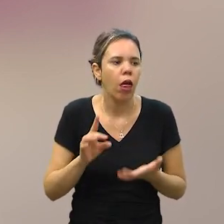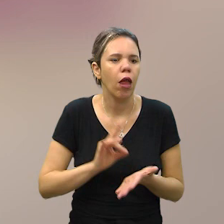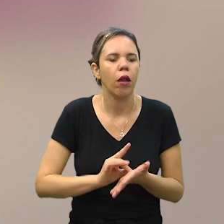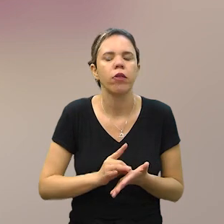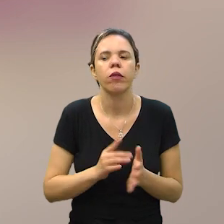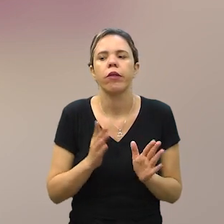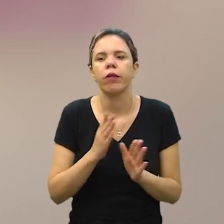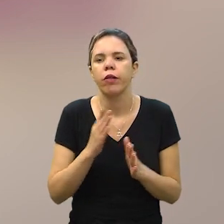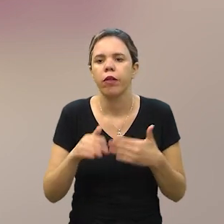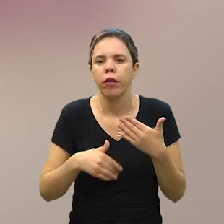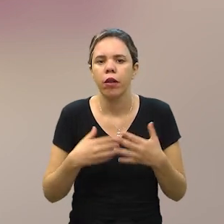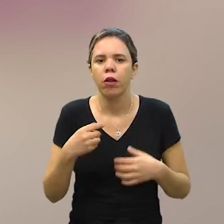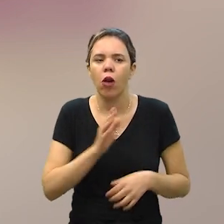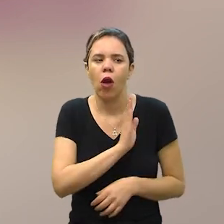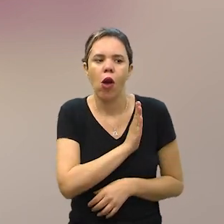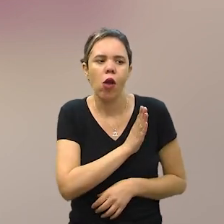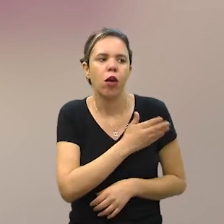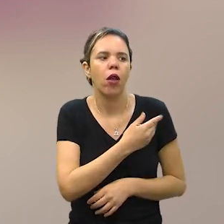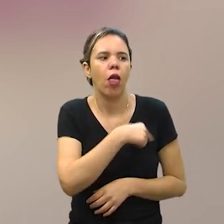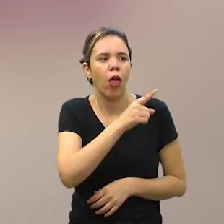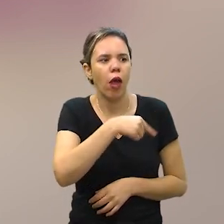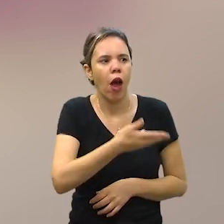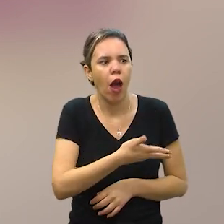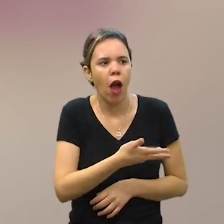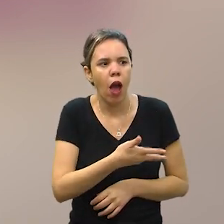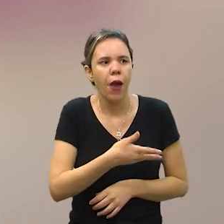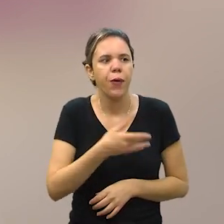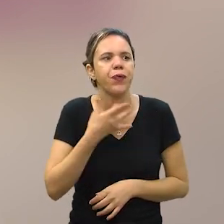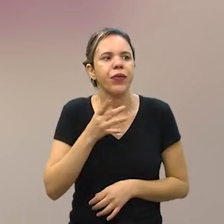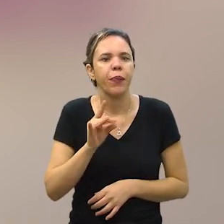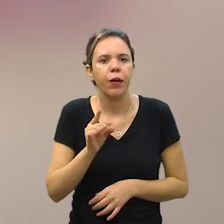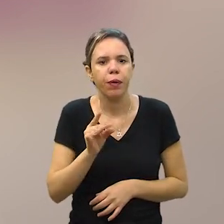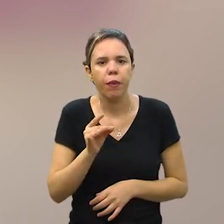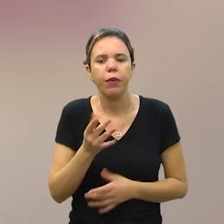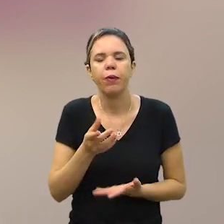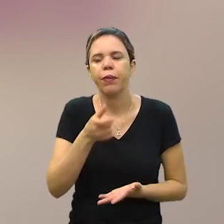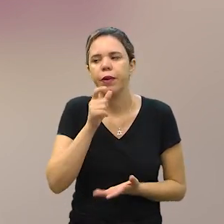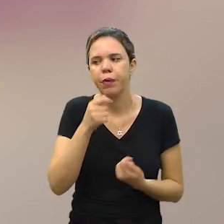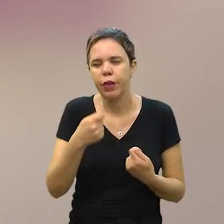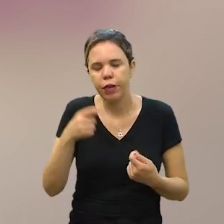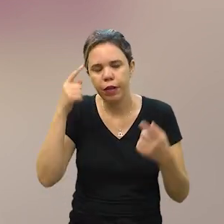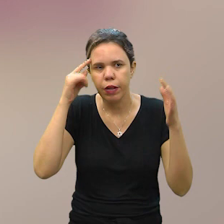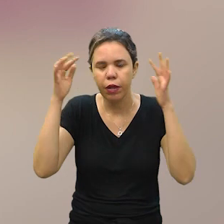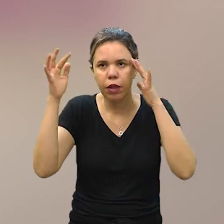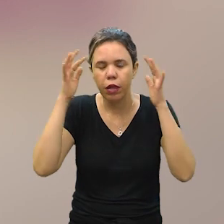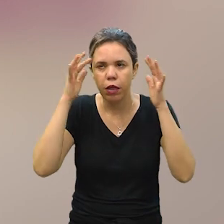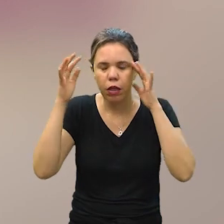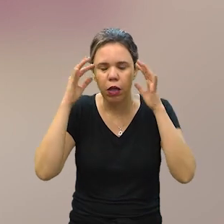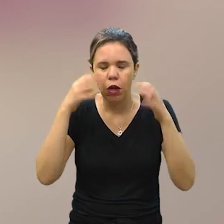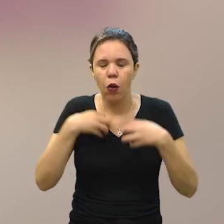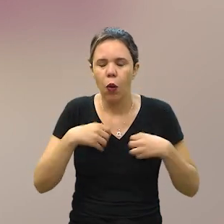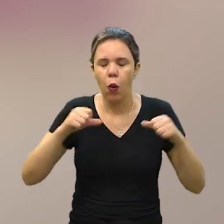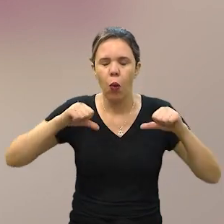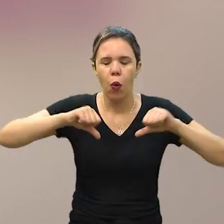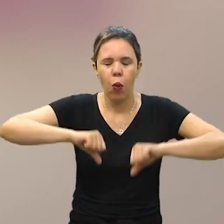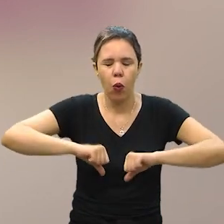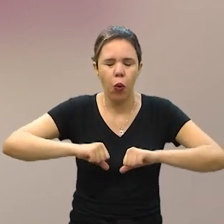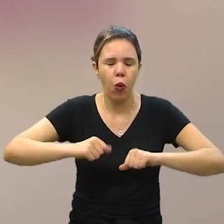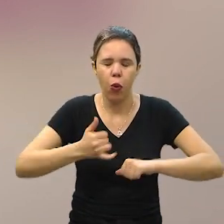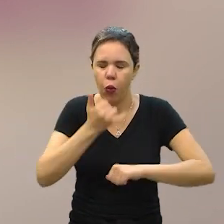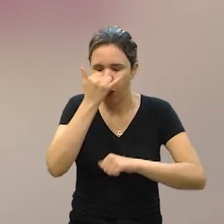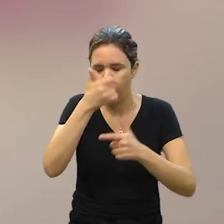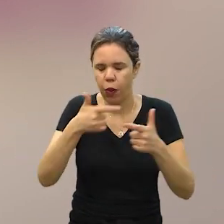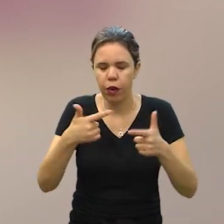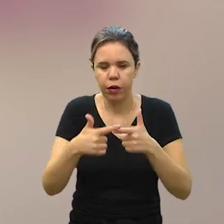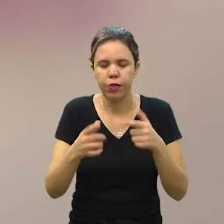irrealidade, tem as palpitações, boca seca, né? Ela tem um pensamento catastrófico. É